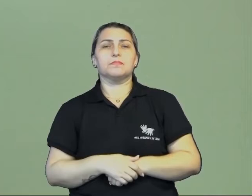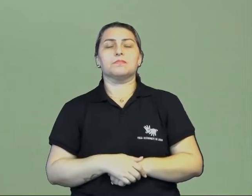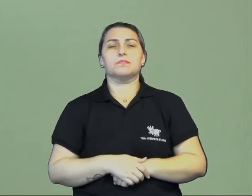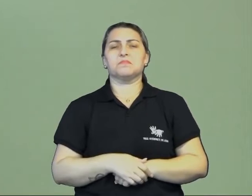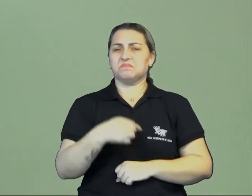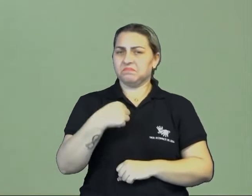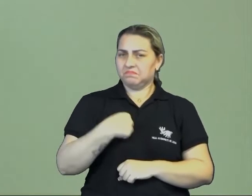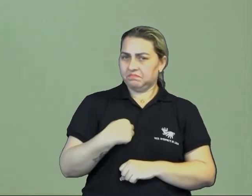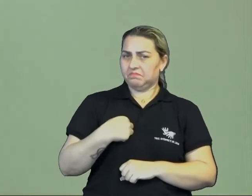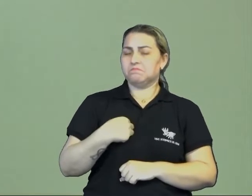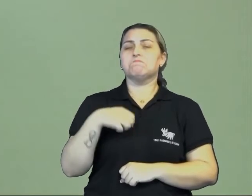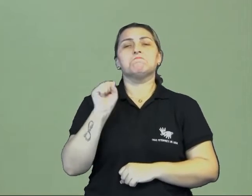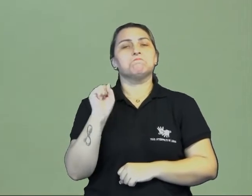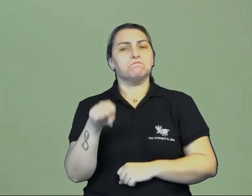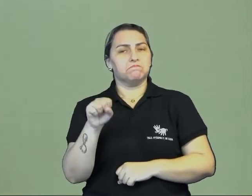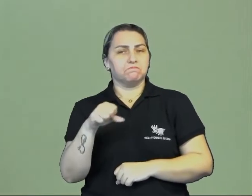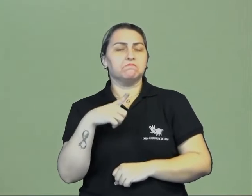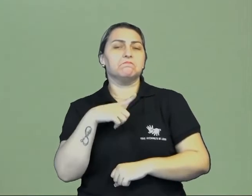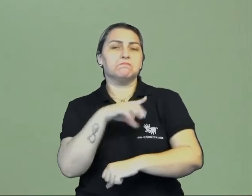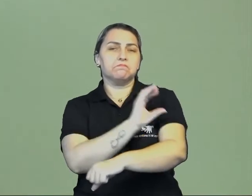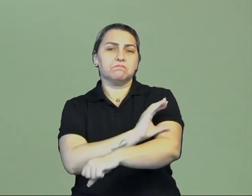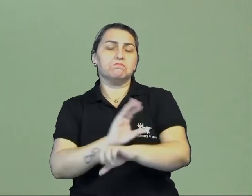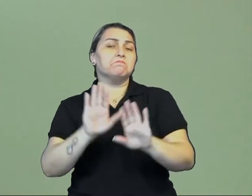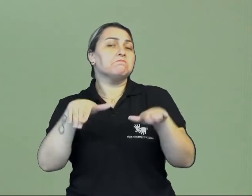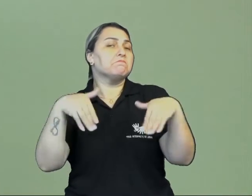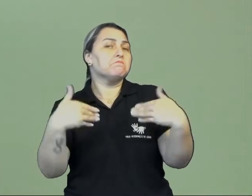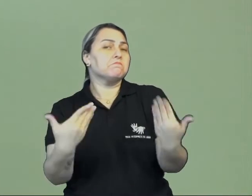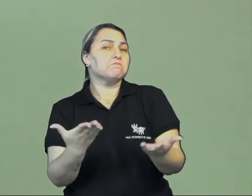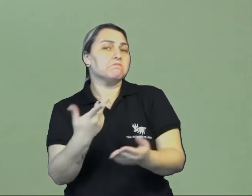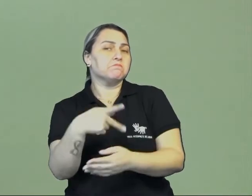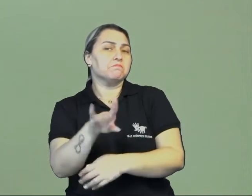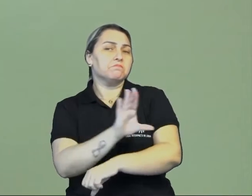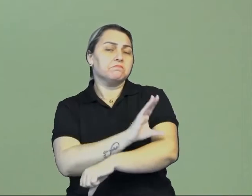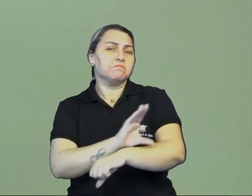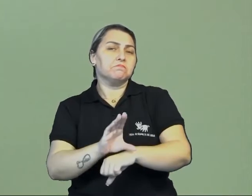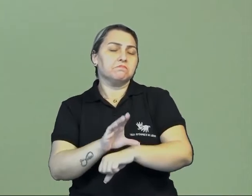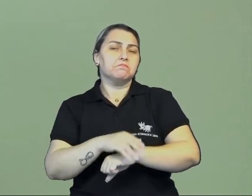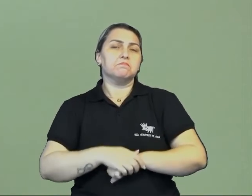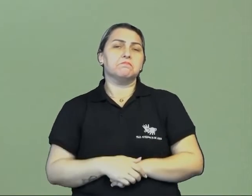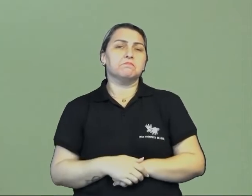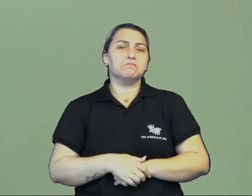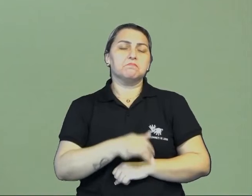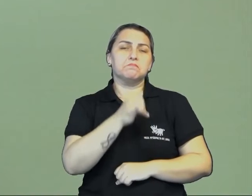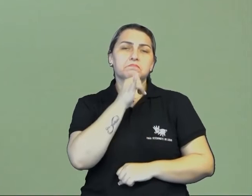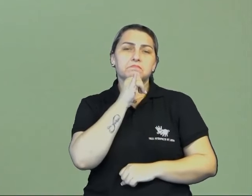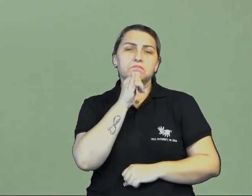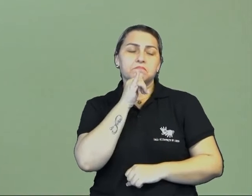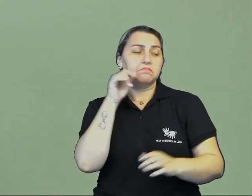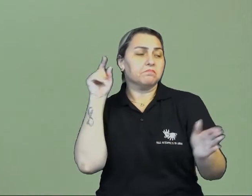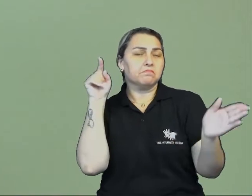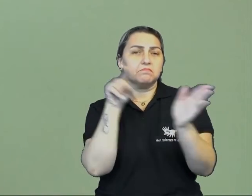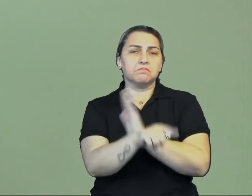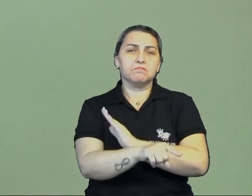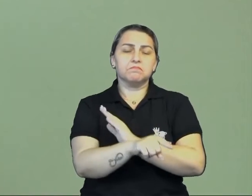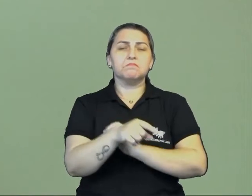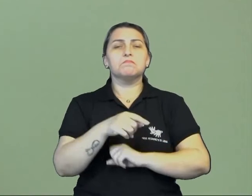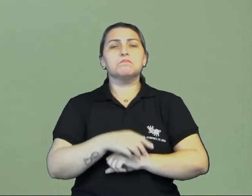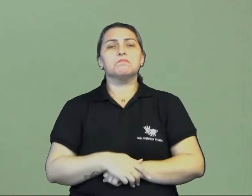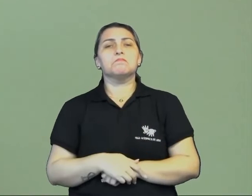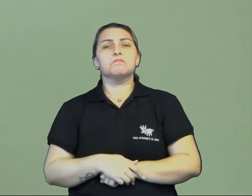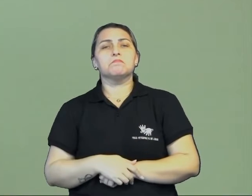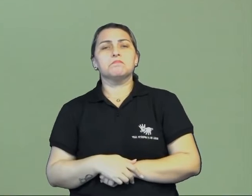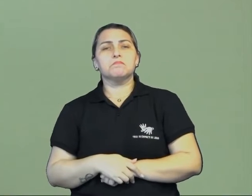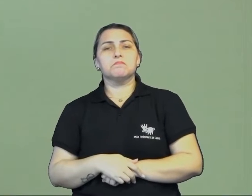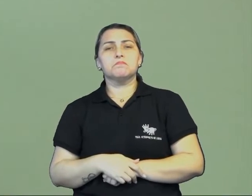eu tenho cultura, claro que eu tenho cultura. Qual é a cultura que você tem? Me diz uma cultura. Por exemplo, pergunta capciosa. Funk